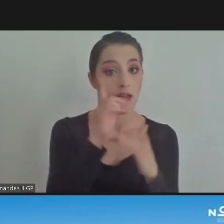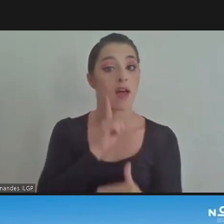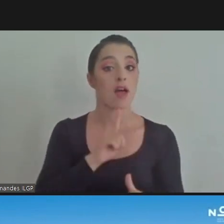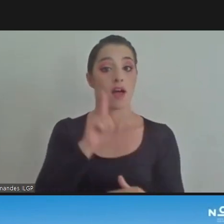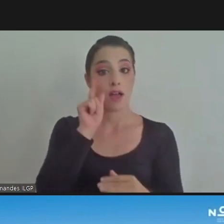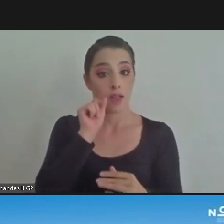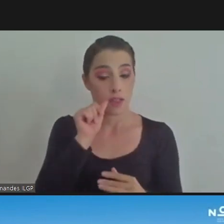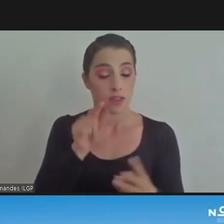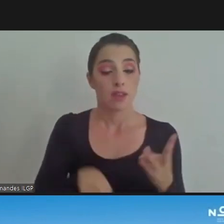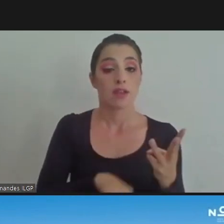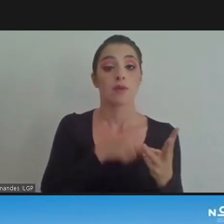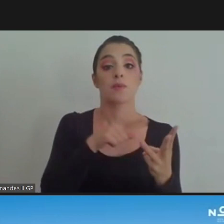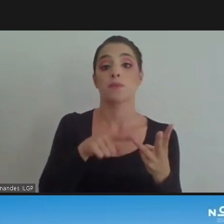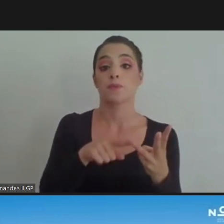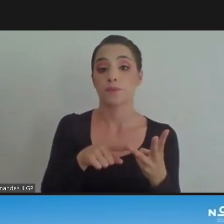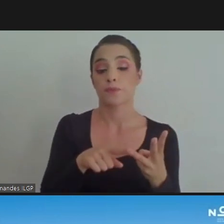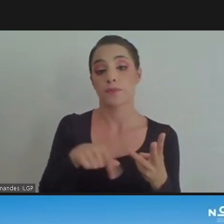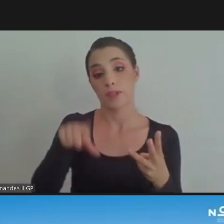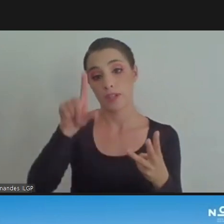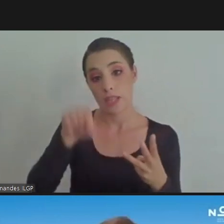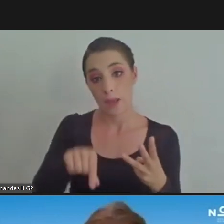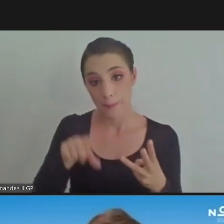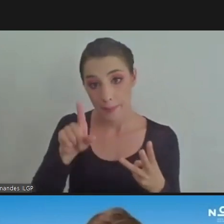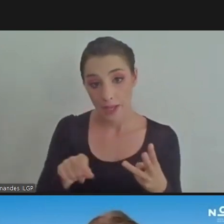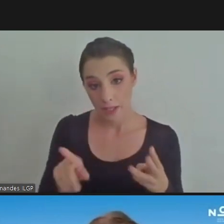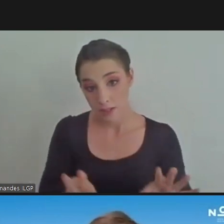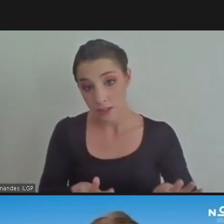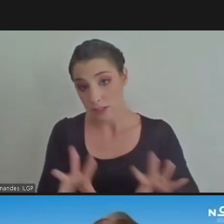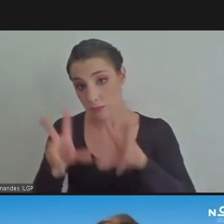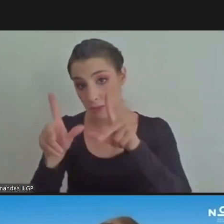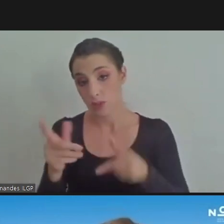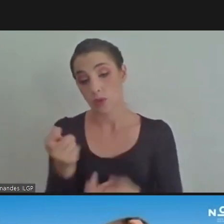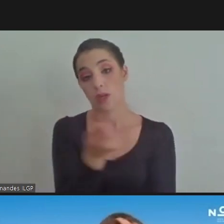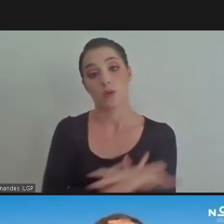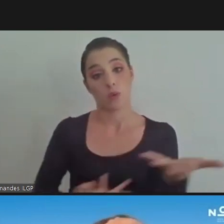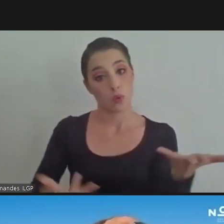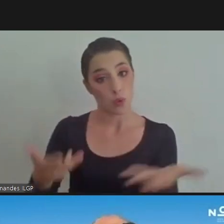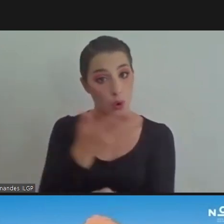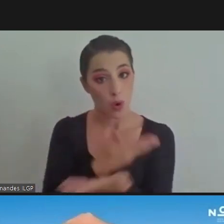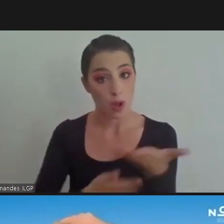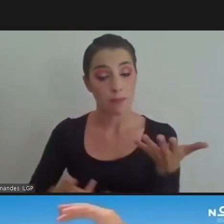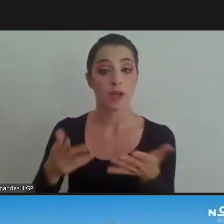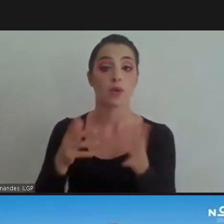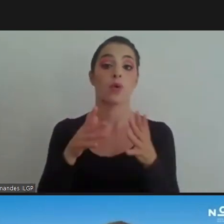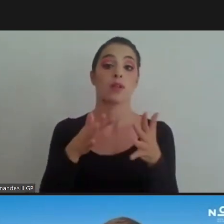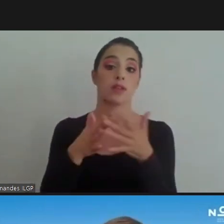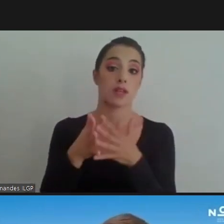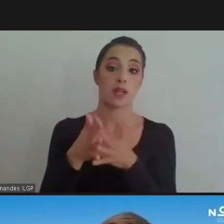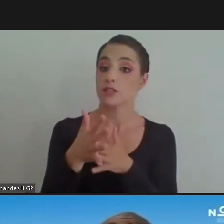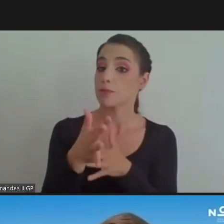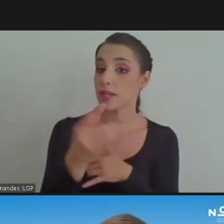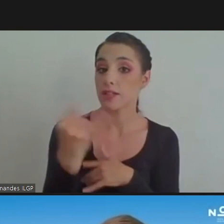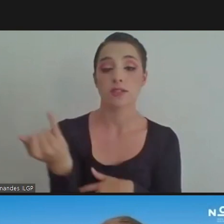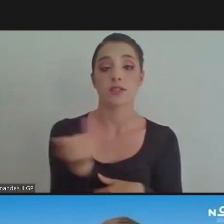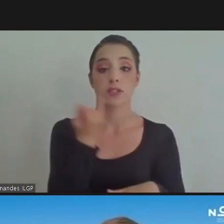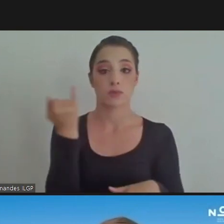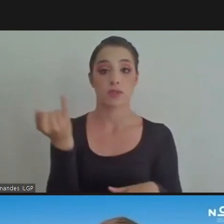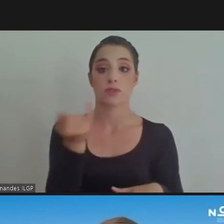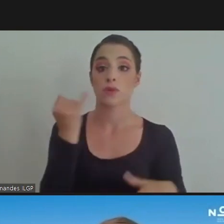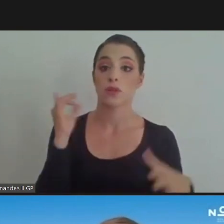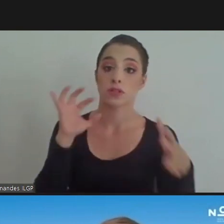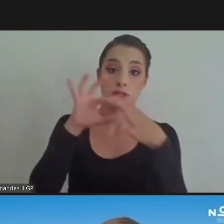pela Domitília, crescimento económico, transparência das instituições com as questões